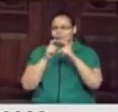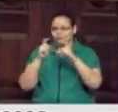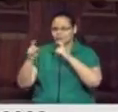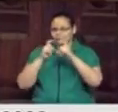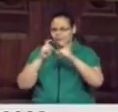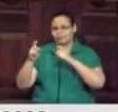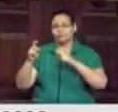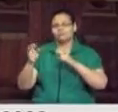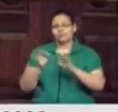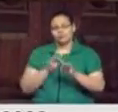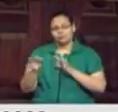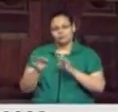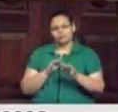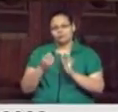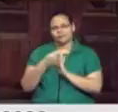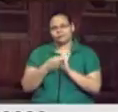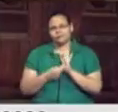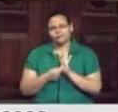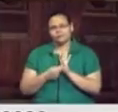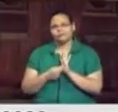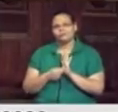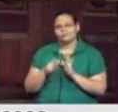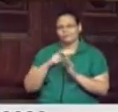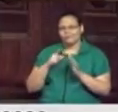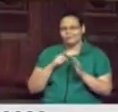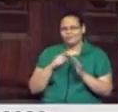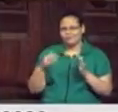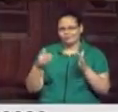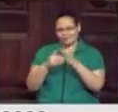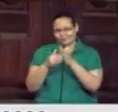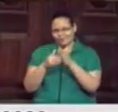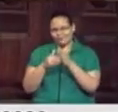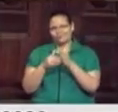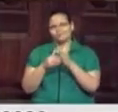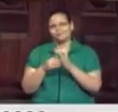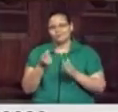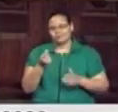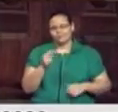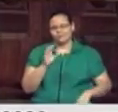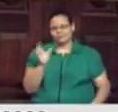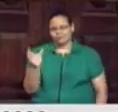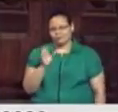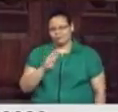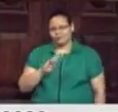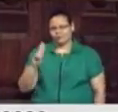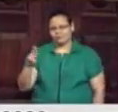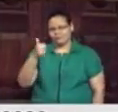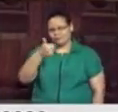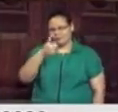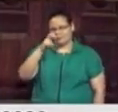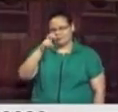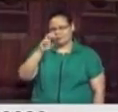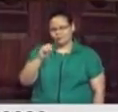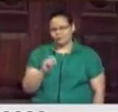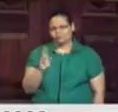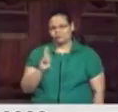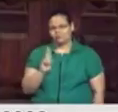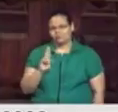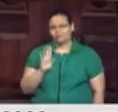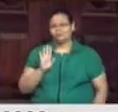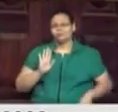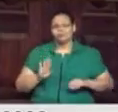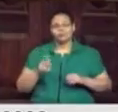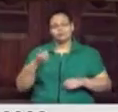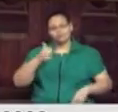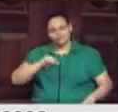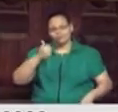apresentou a proposta dessa matéria, de se incluir um teto de subsídio individual do bilhete único de R$ 150, o que na